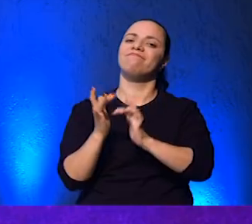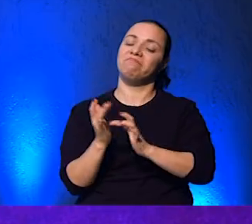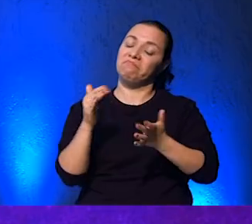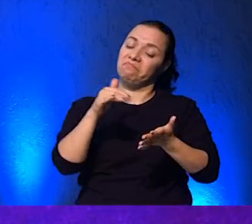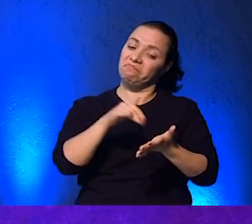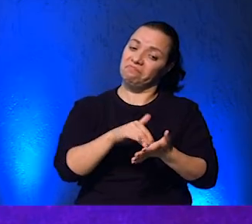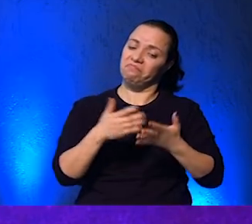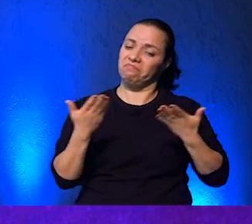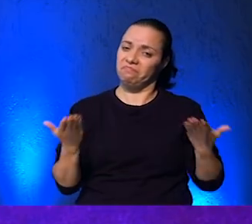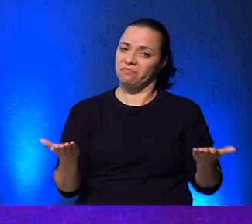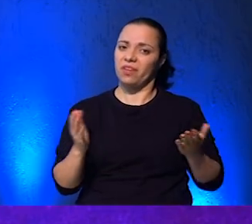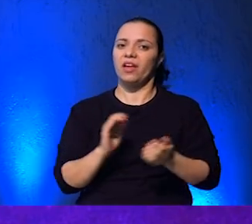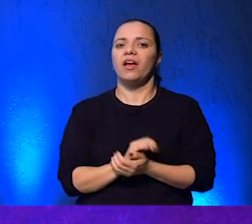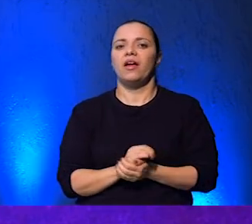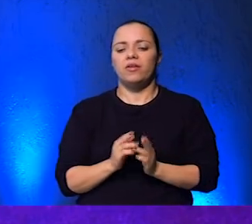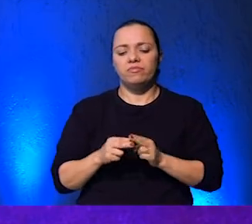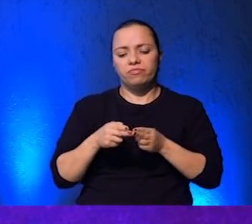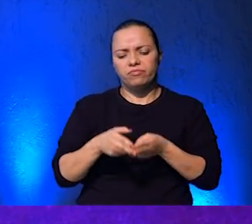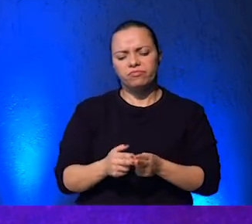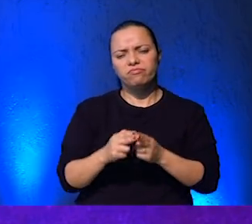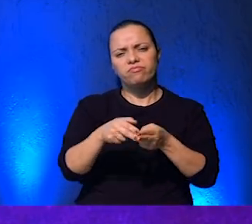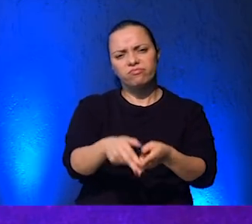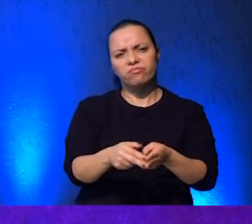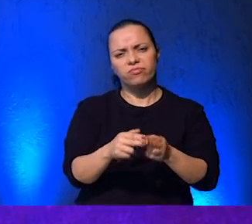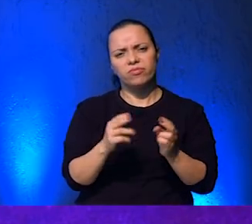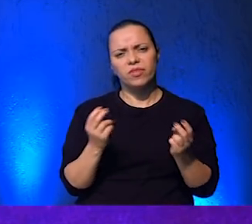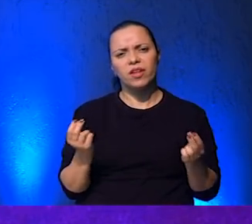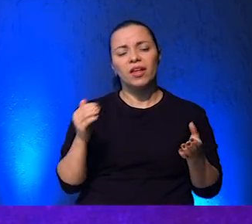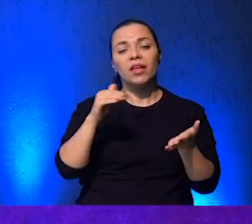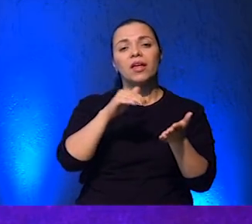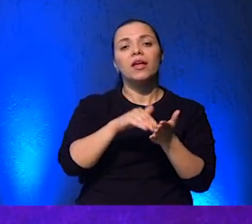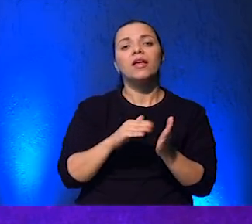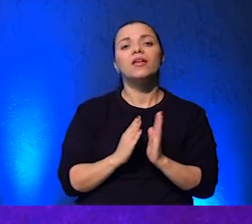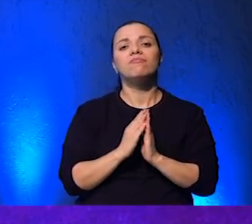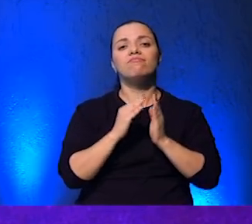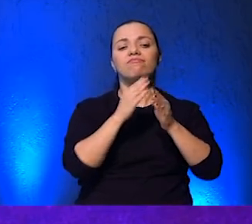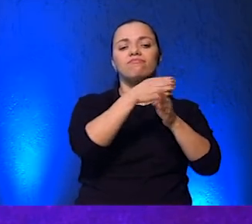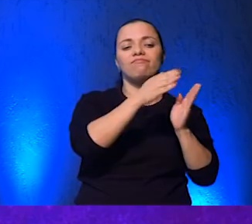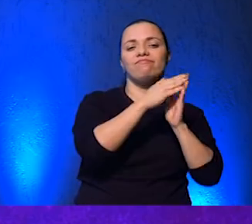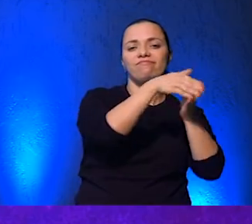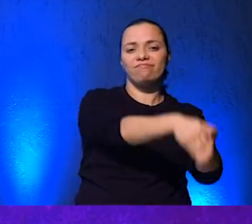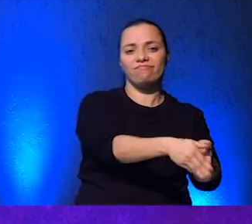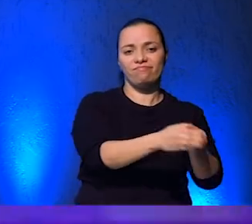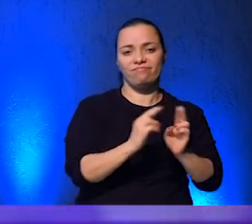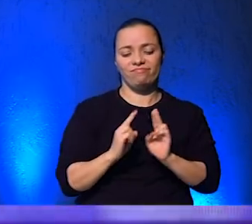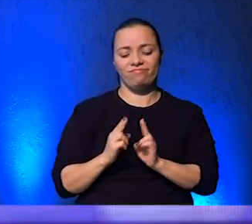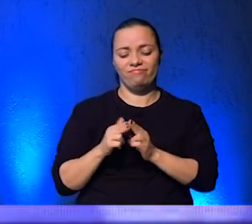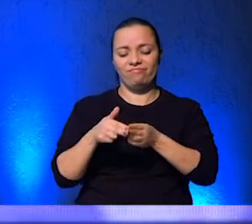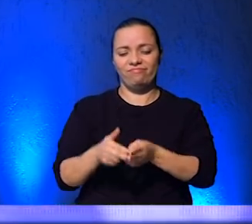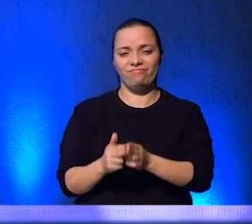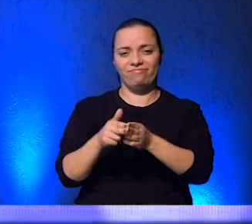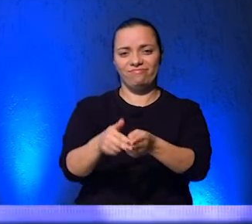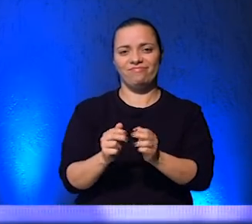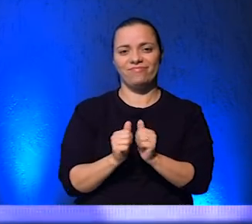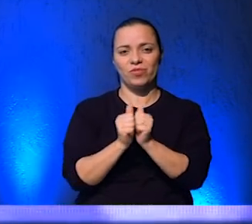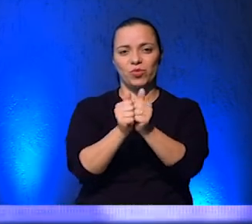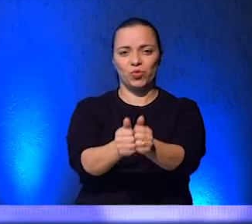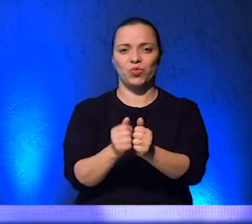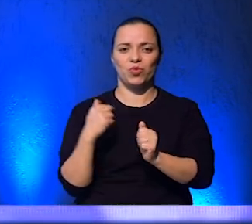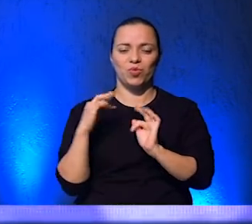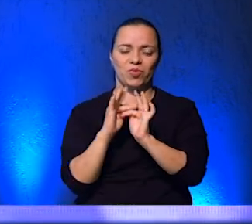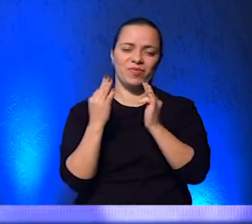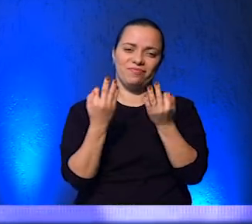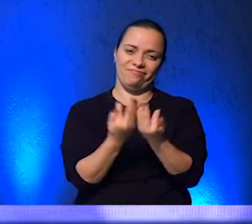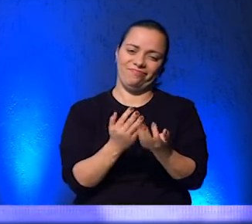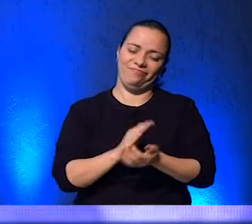o dia em que noé entrou na arca até o dia que noé entrou